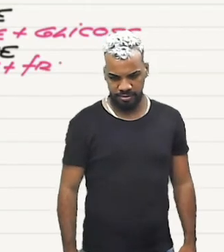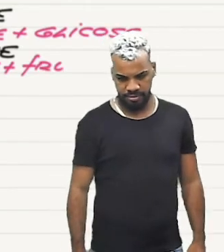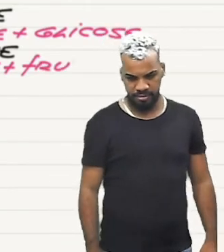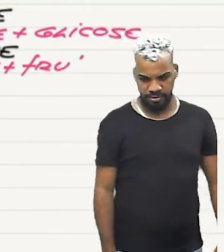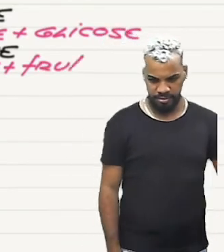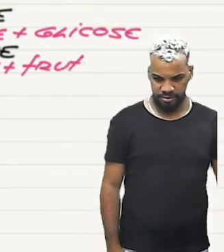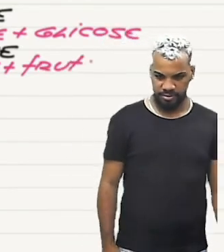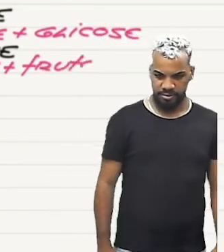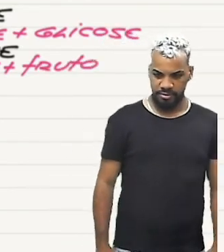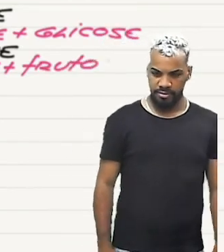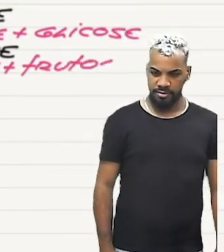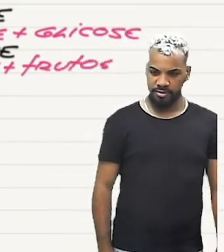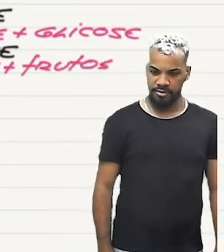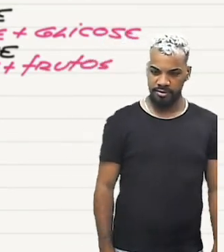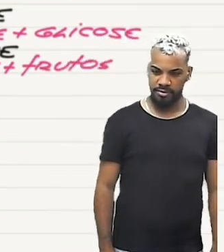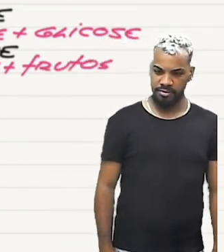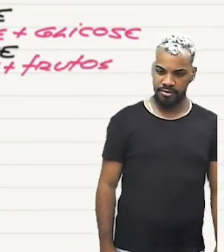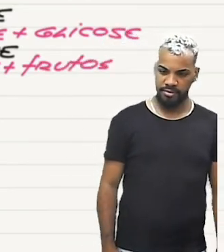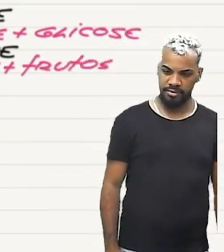frutose